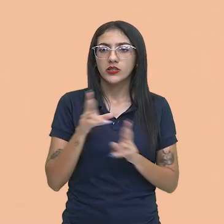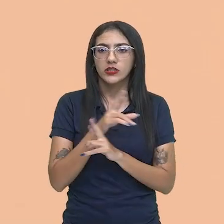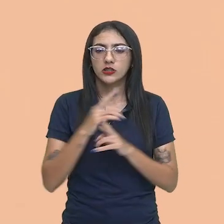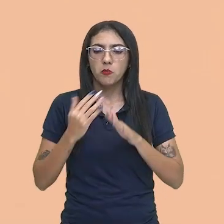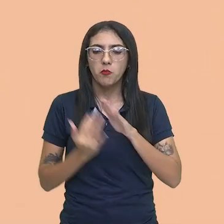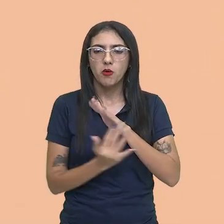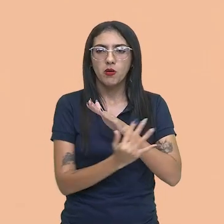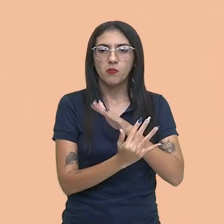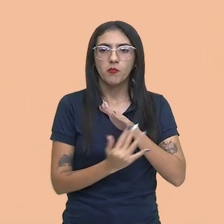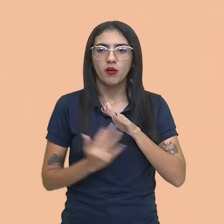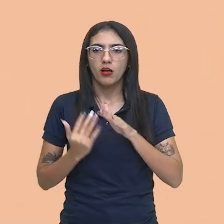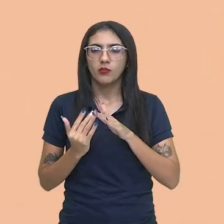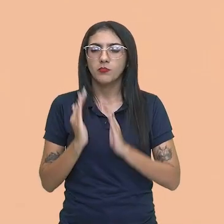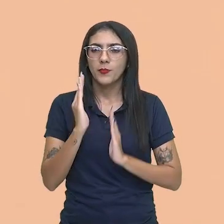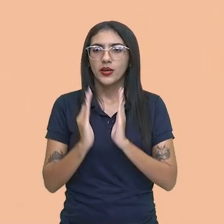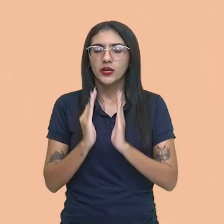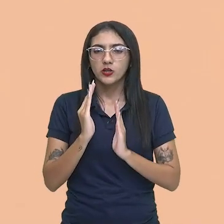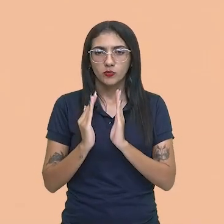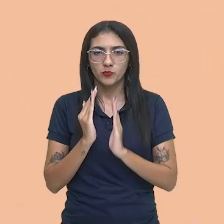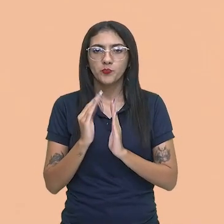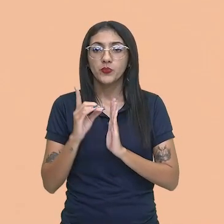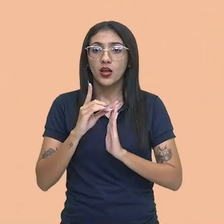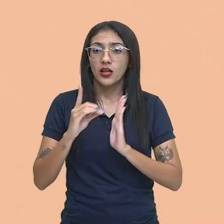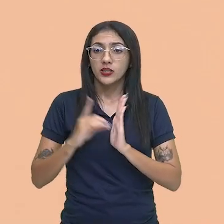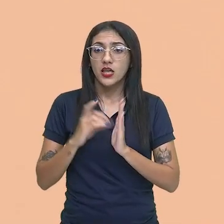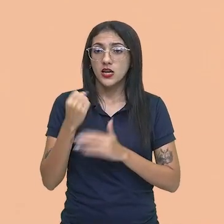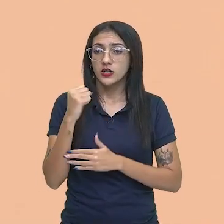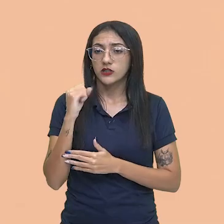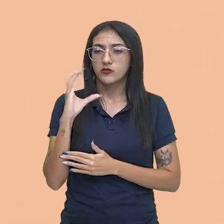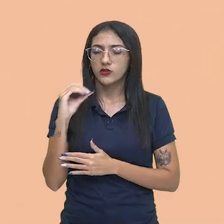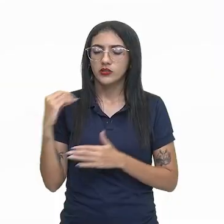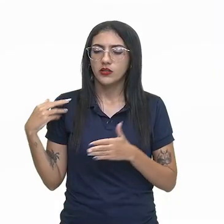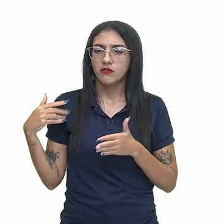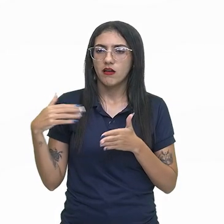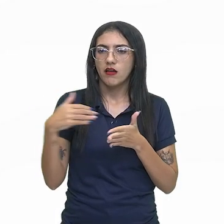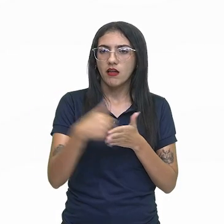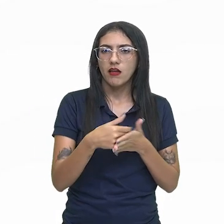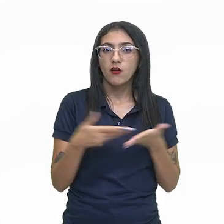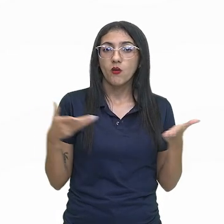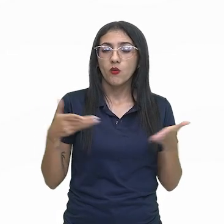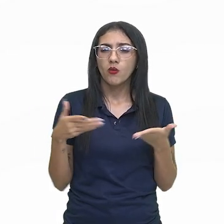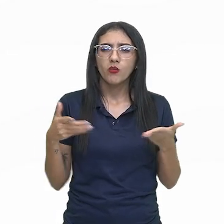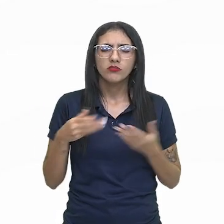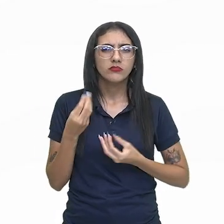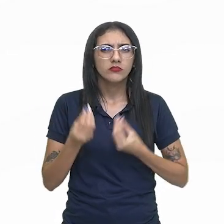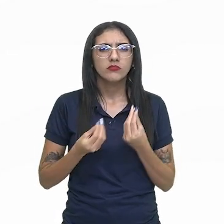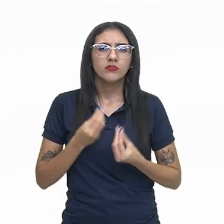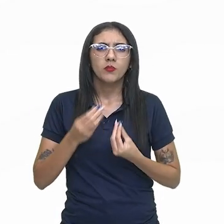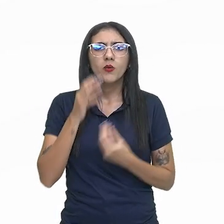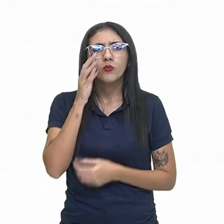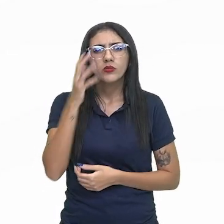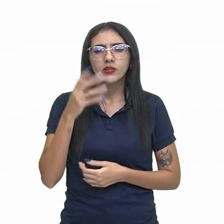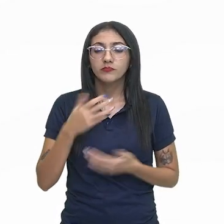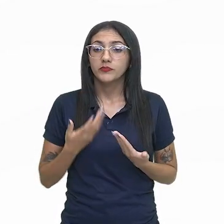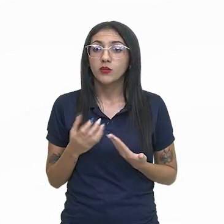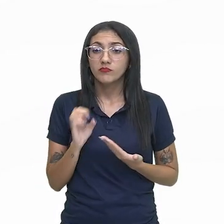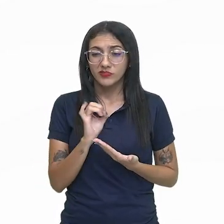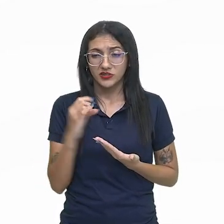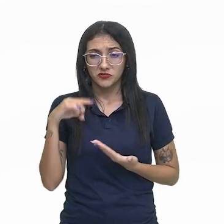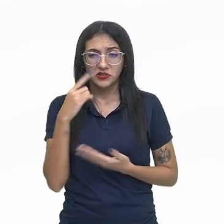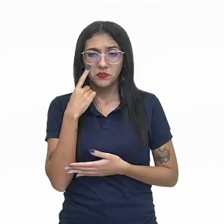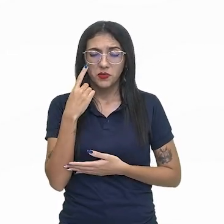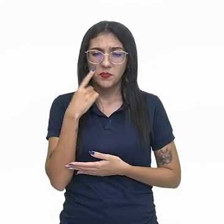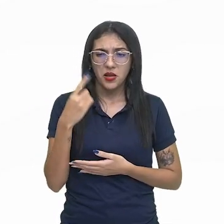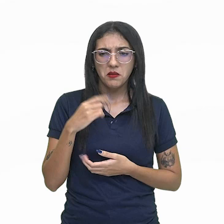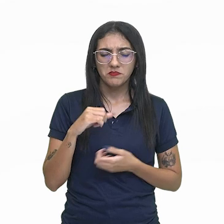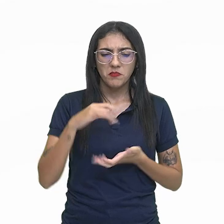migratórios da década de 80 até os dias atuais, né? A gente vai observar como é que se dá esse fluxo. Inclusive, se você pegar aí